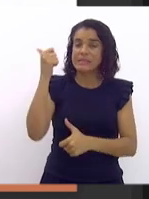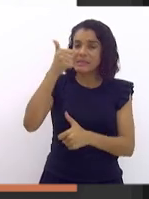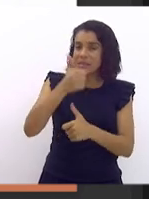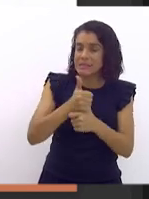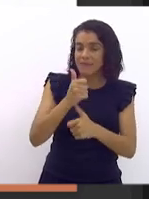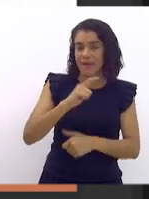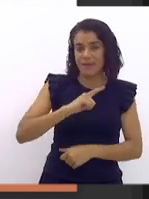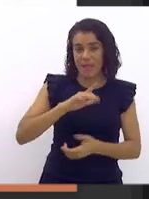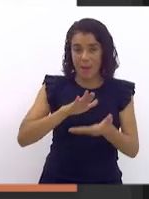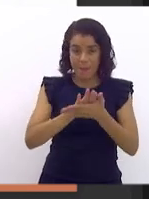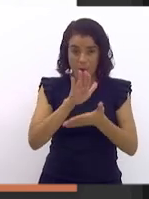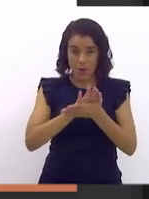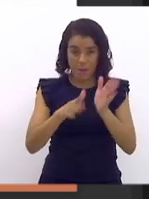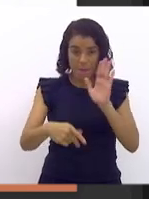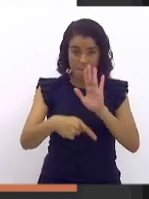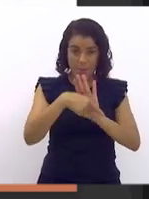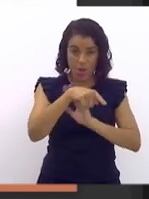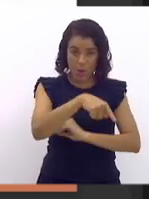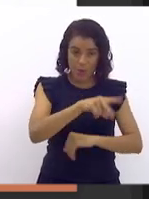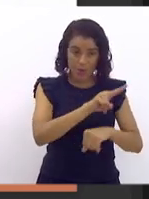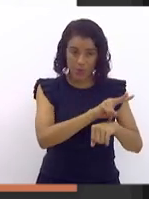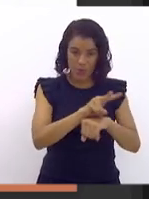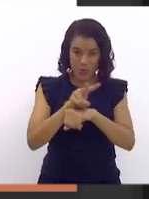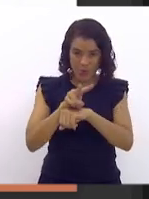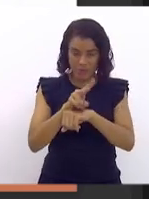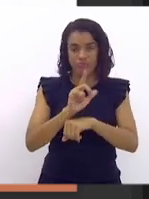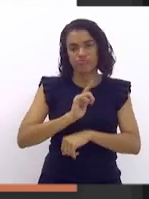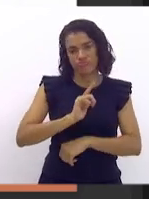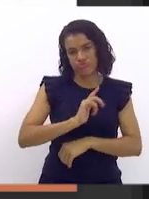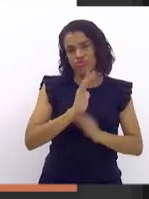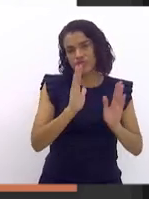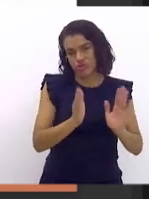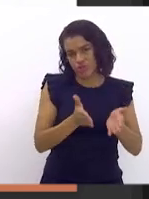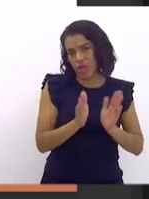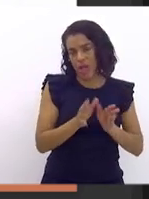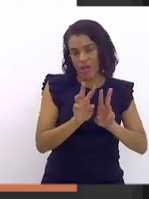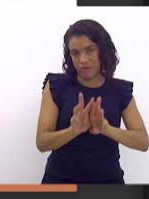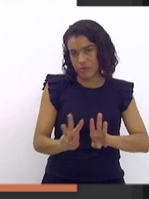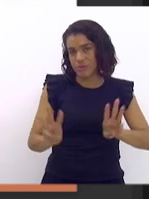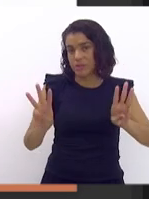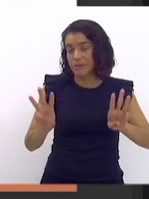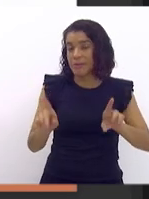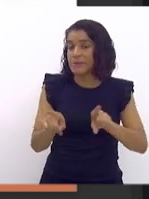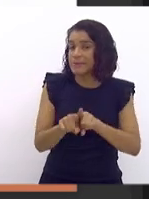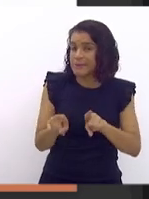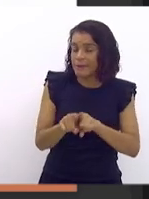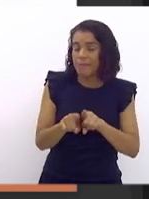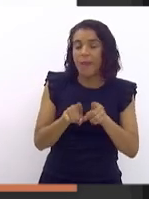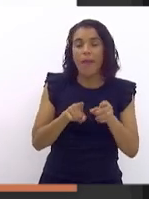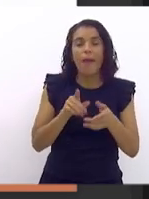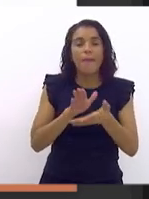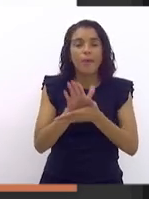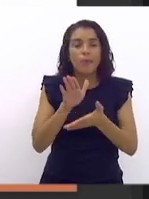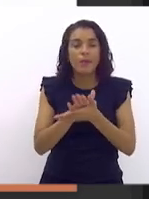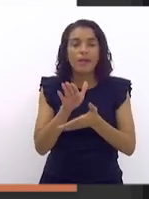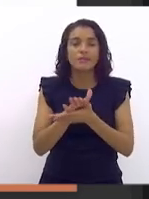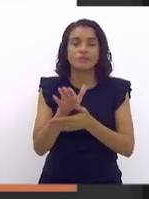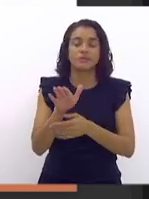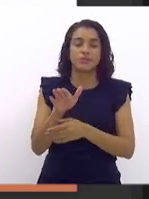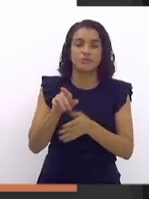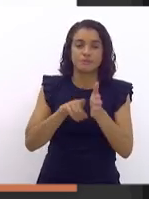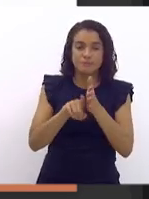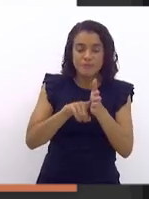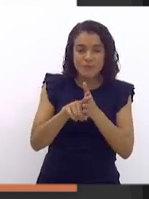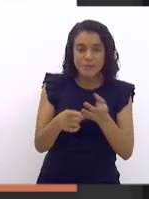não só as publicações próprias do Observatório, que é o que a gente já tem hoje na nossa página, as publicações de pesquisas feitas em parceria com